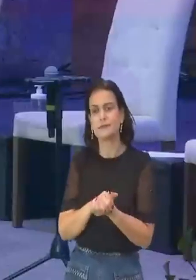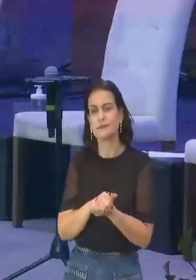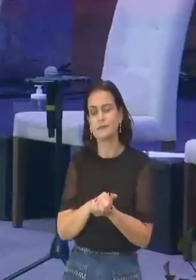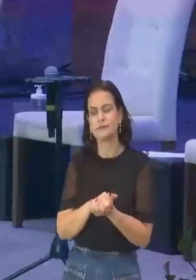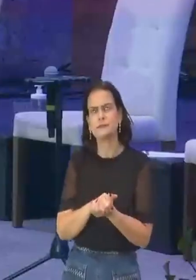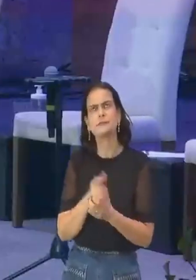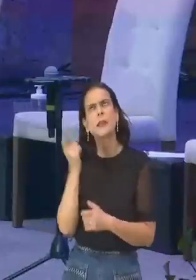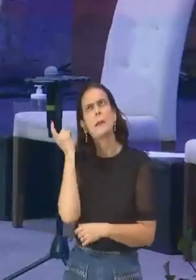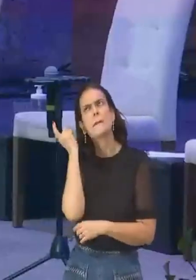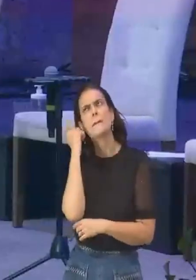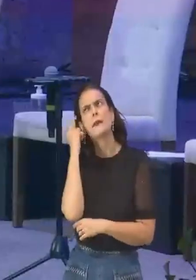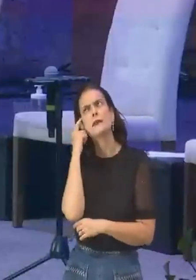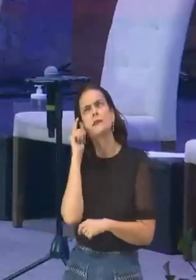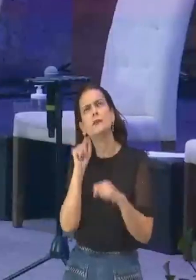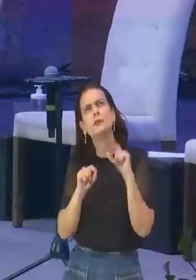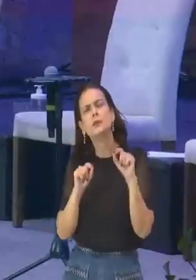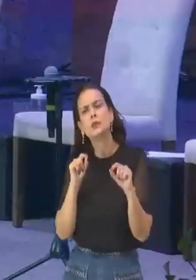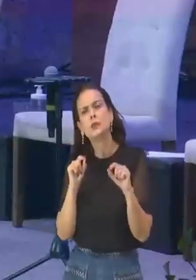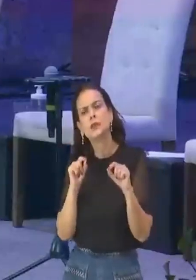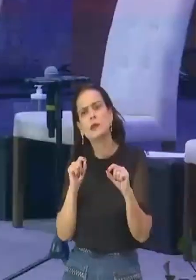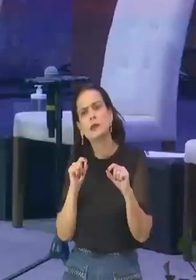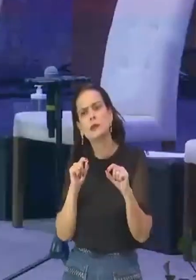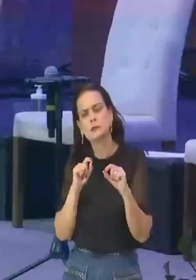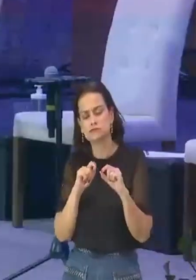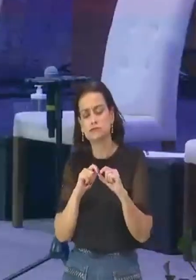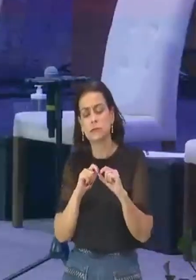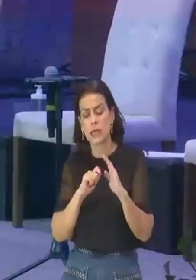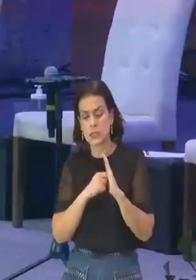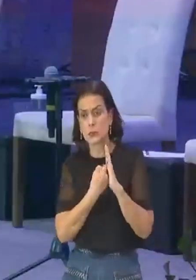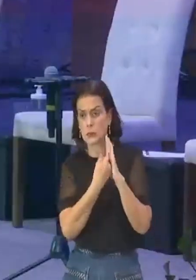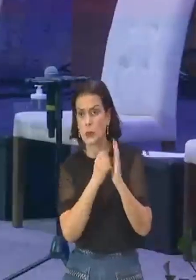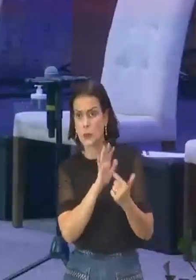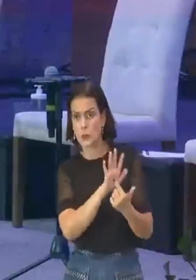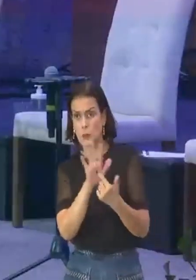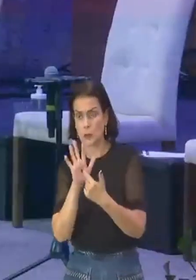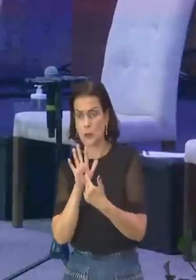Fico eu pensando que essa representação